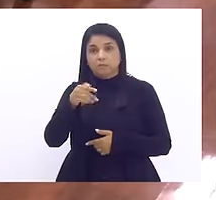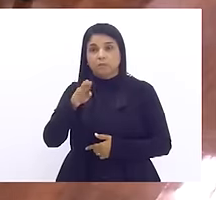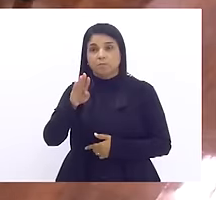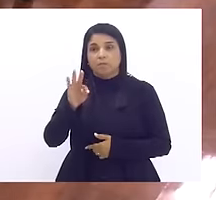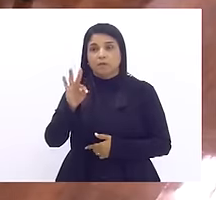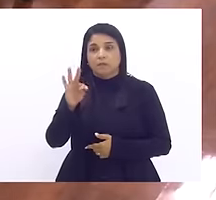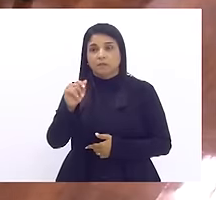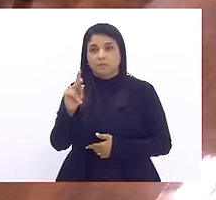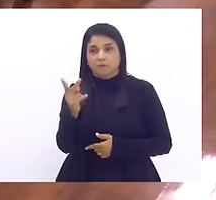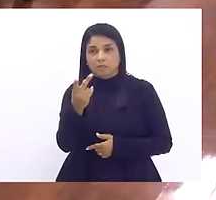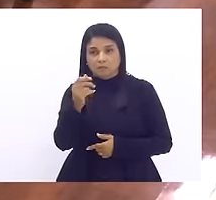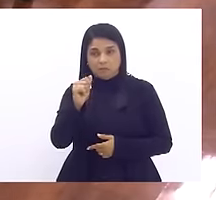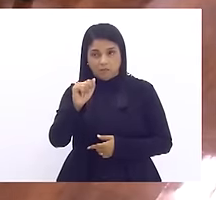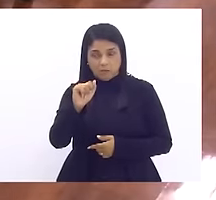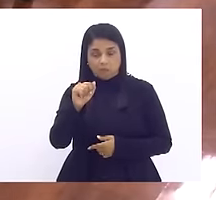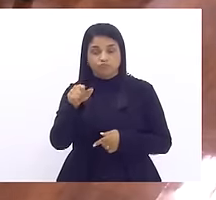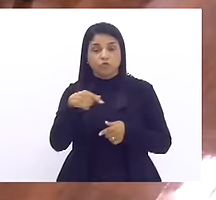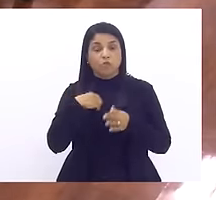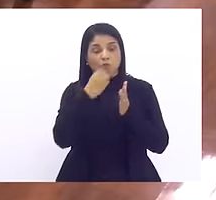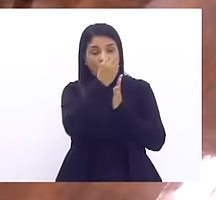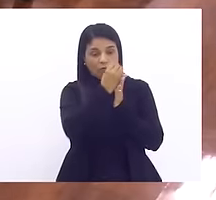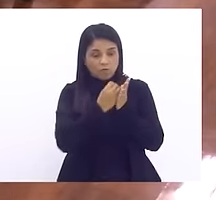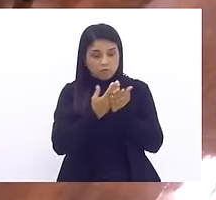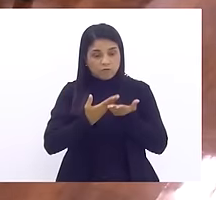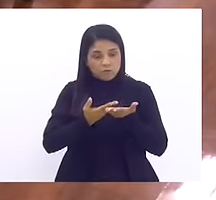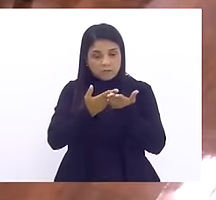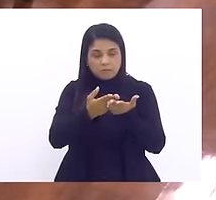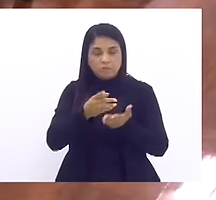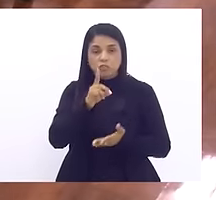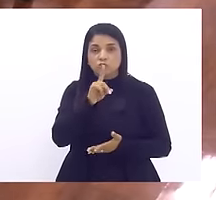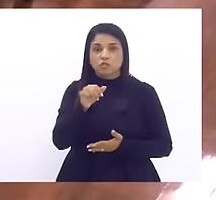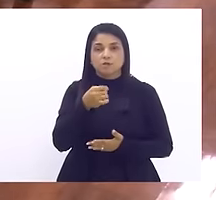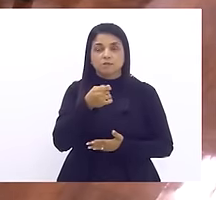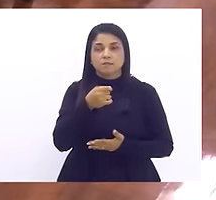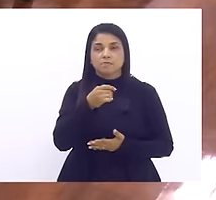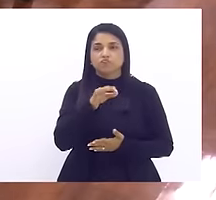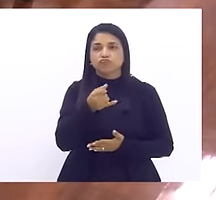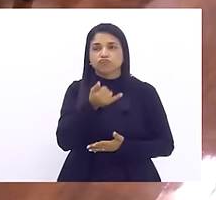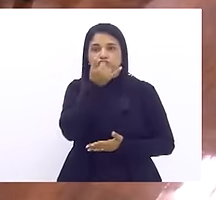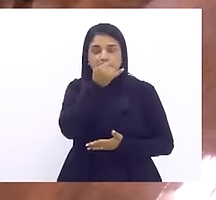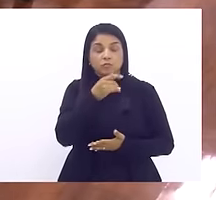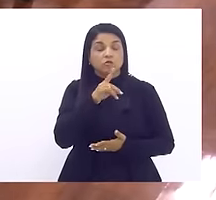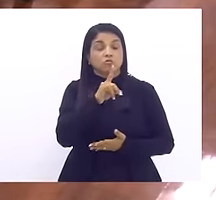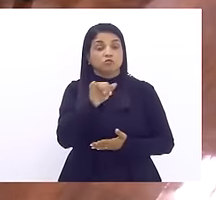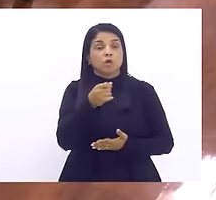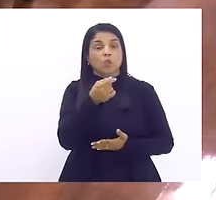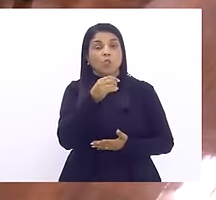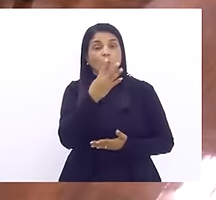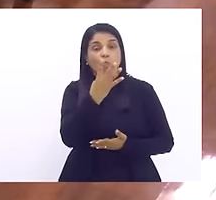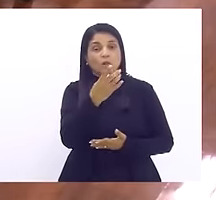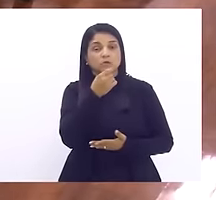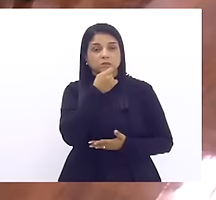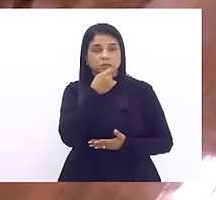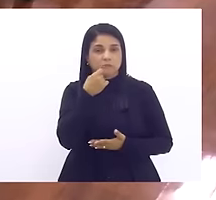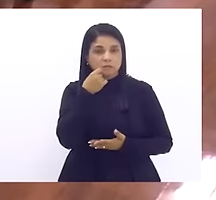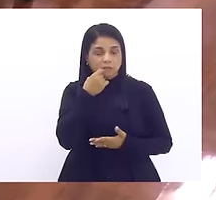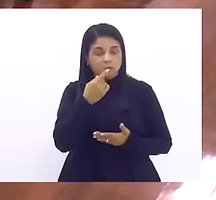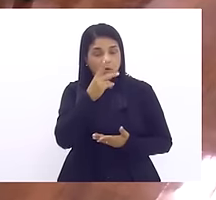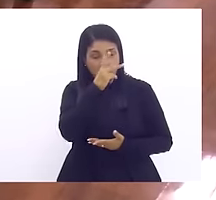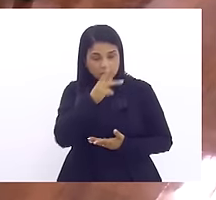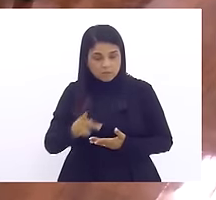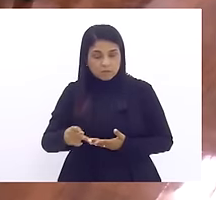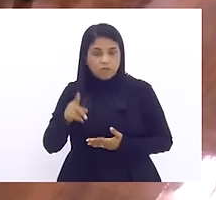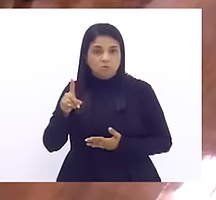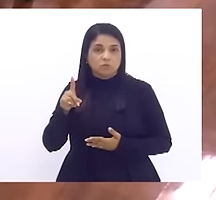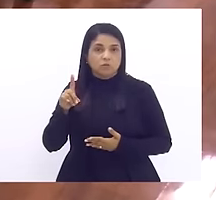eu estou aqui com o Ofício que nos foi encaminhado no dia 7 de Setembro 4 de setembro direcionado ao presidente do